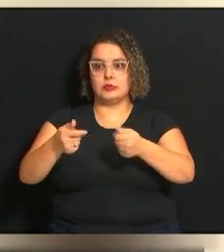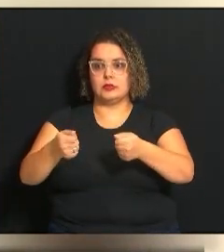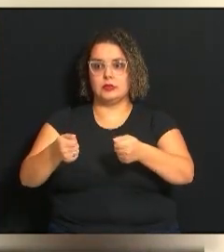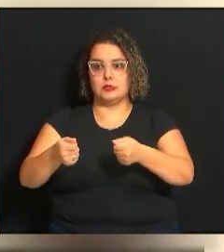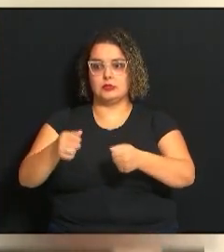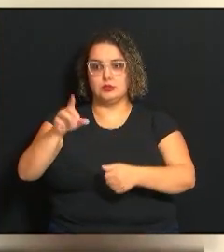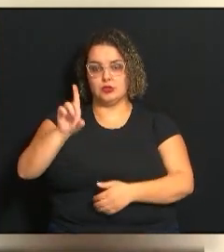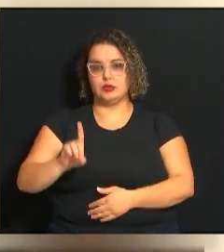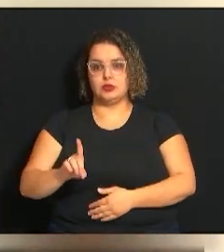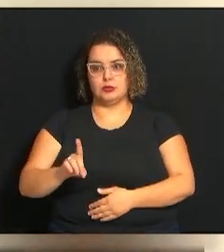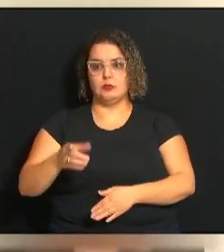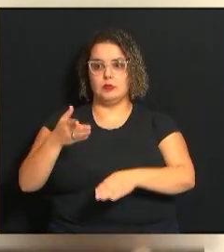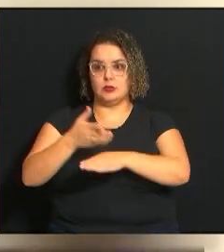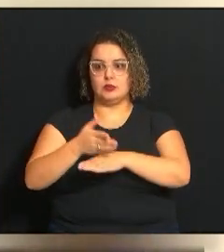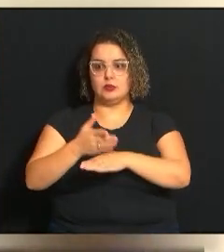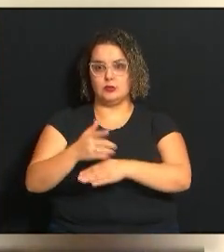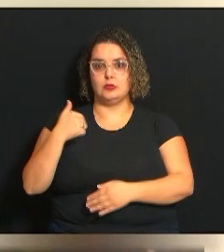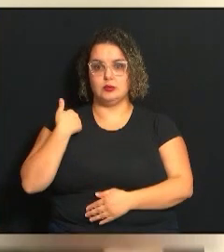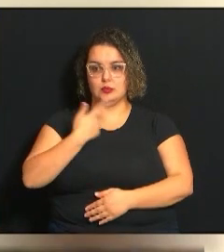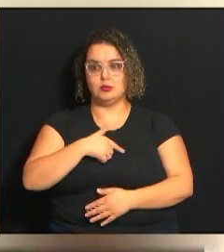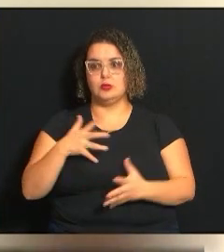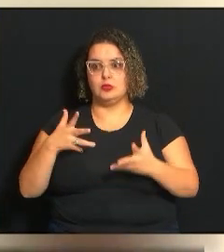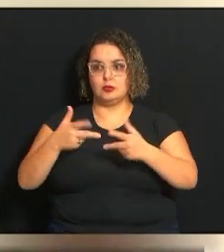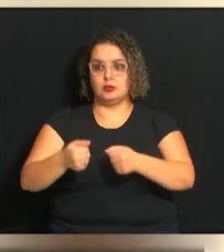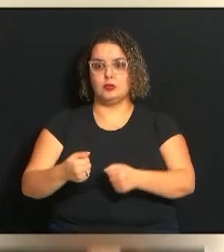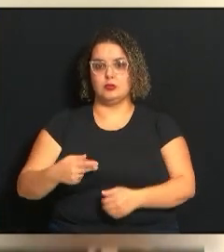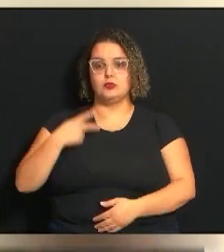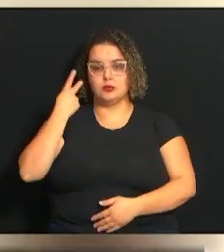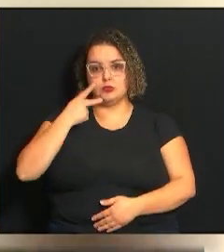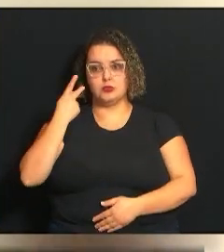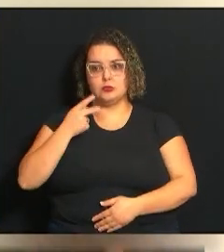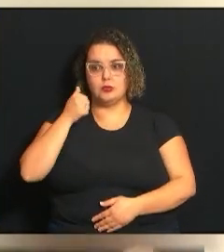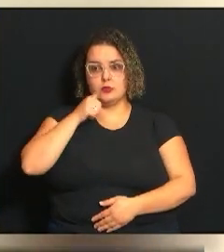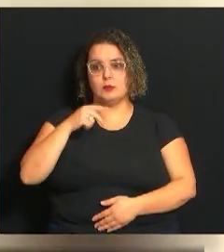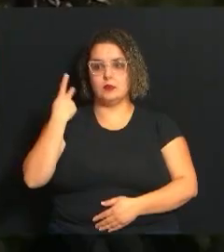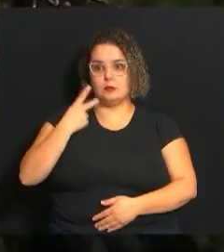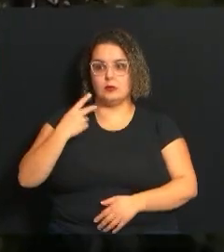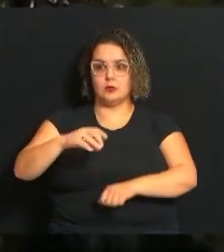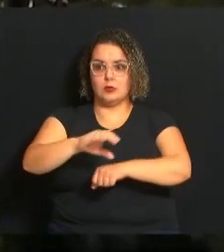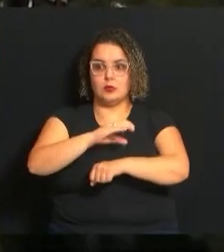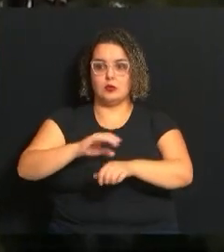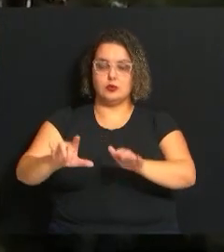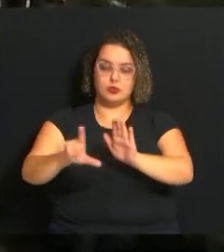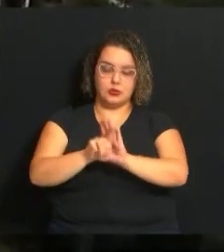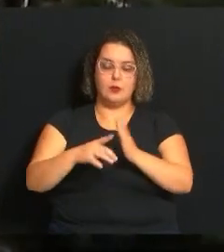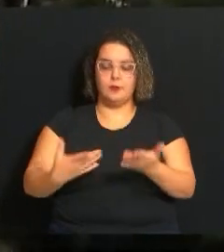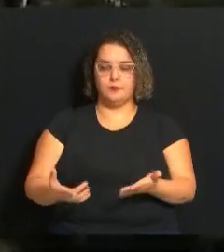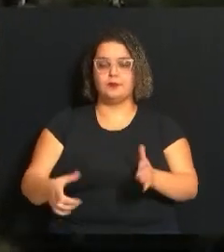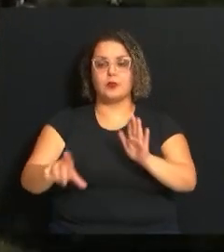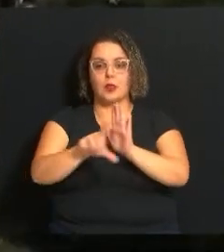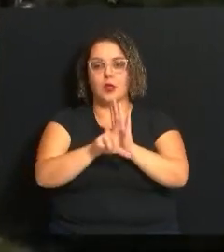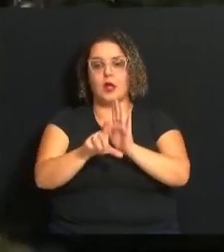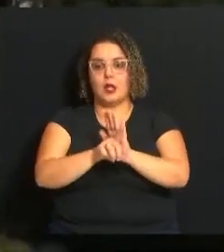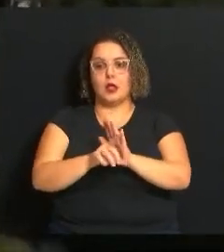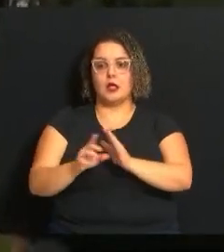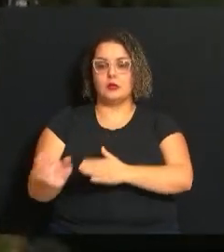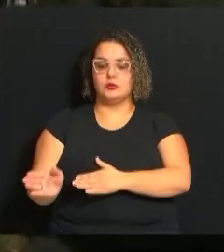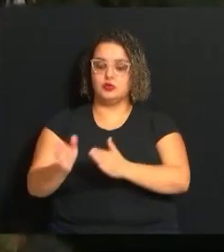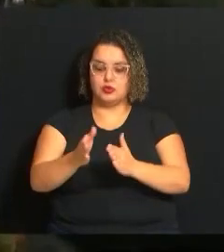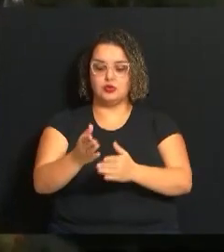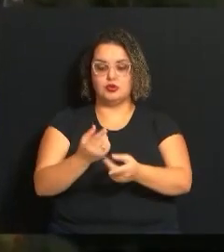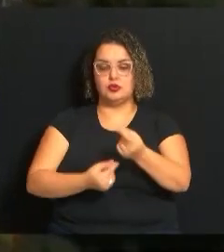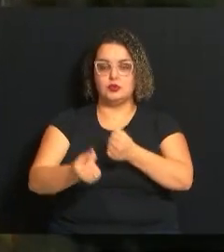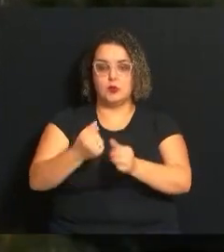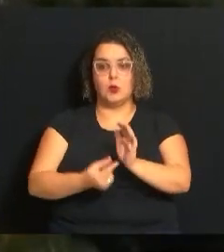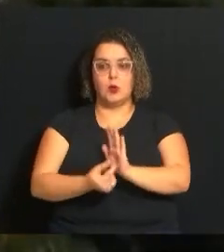participou conosco, e a participação de todos os vereadores e vereadoras da Comissão de Constituição e Legalidade. A Lei de Diretrizes Orçamentárias define